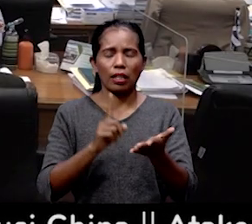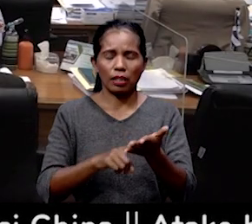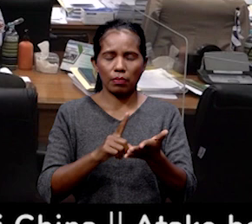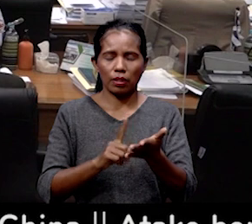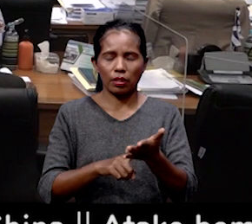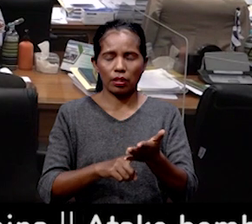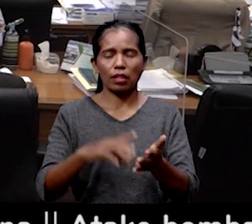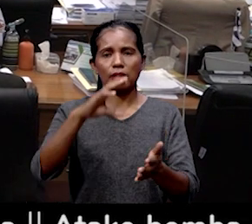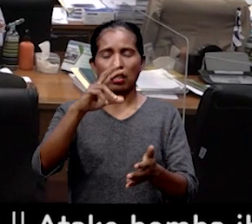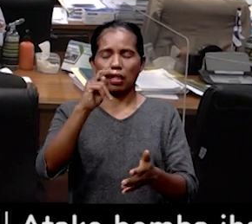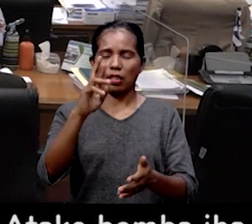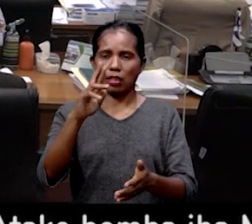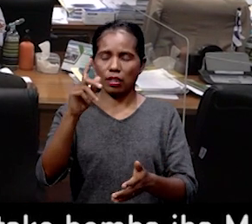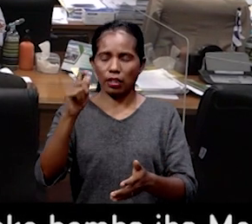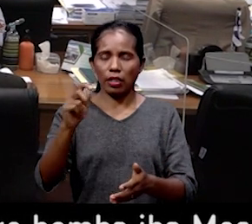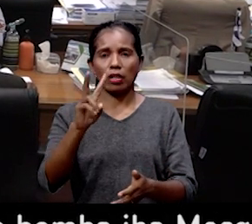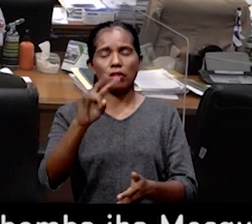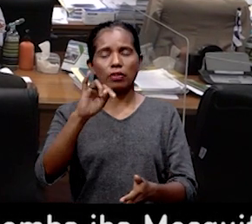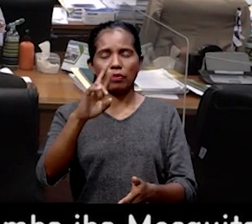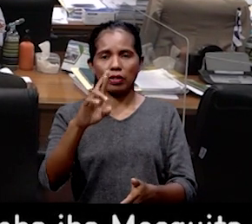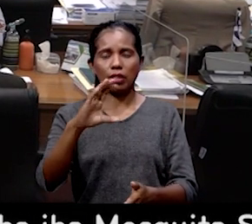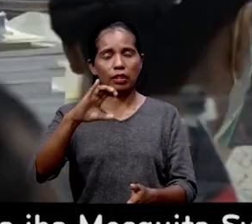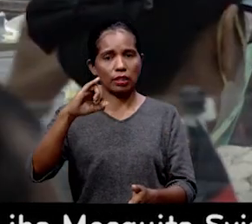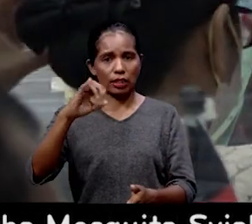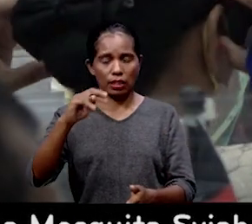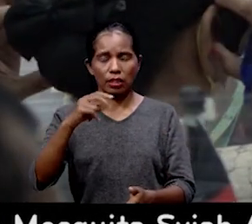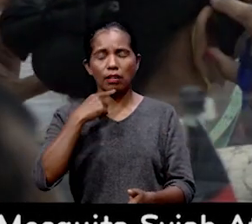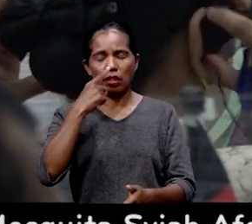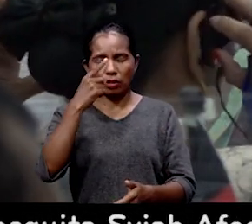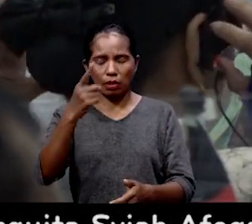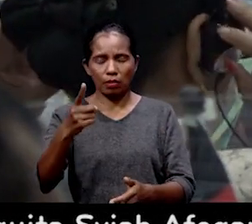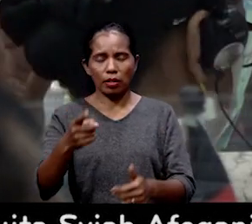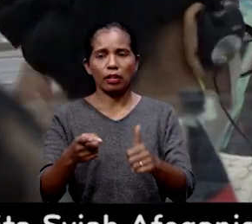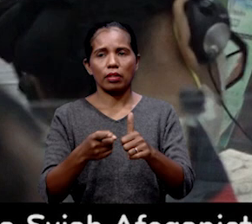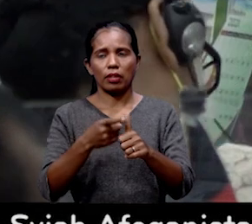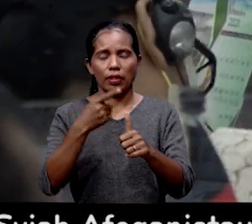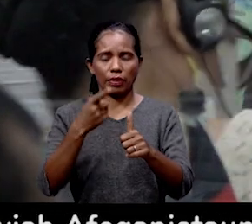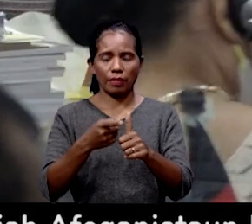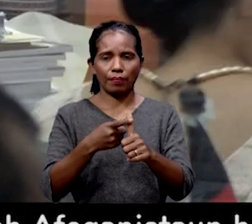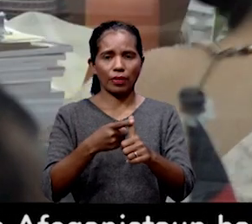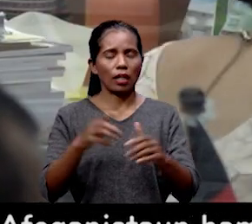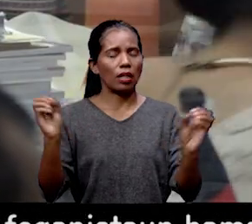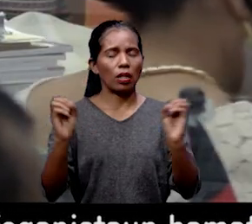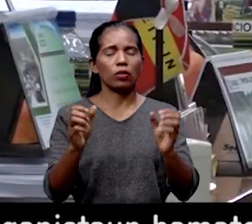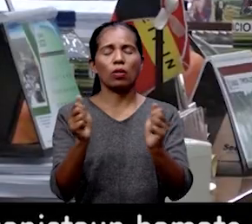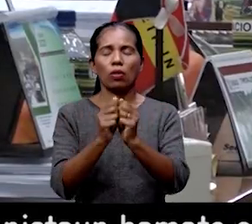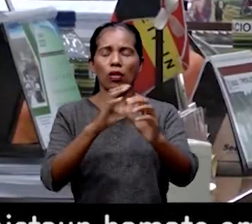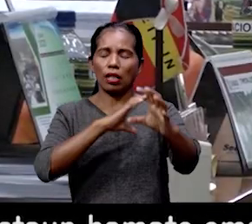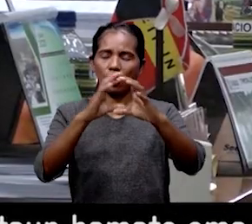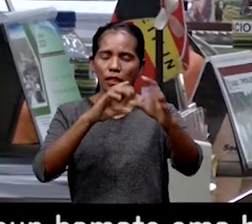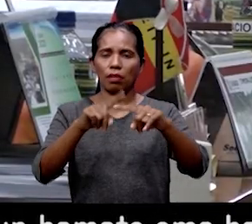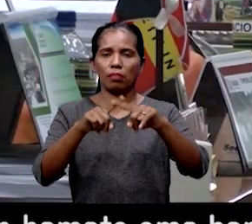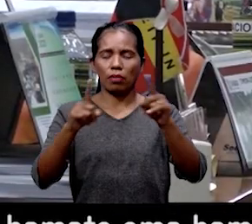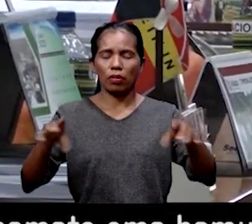oposição CNRT Virgina Anabelo afirma, ato dignifica segundo órgão soberano né, la osso careta luxo, mai